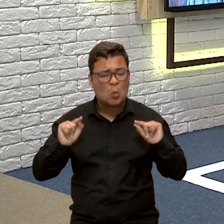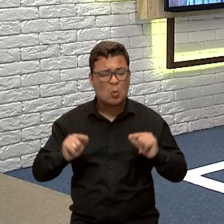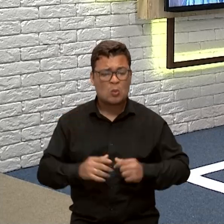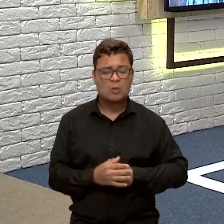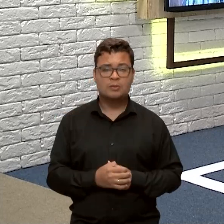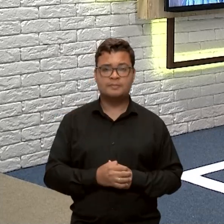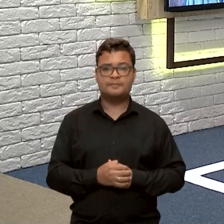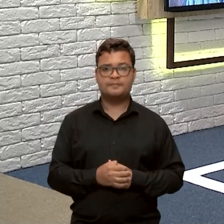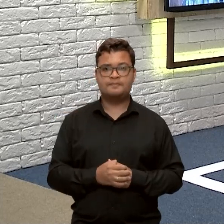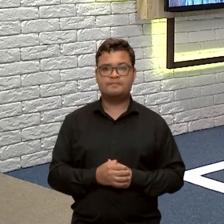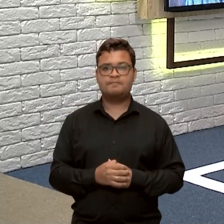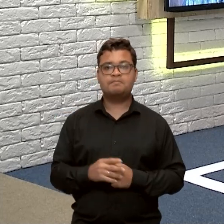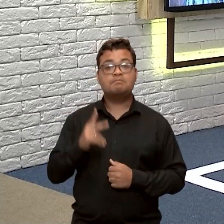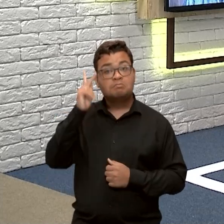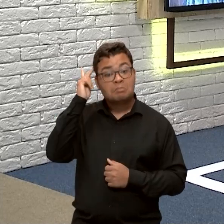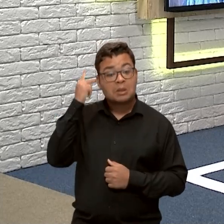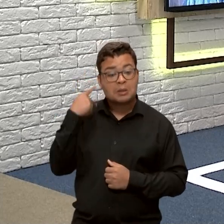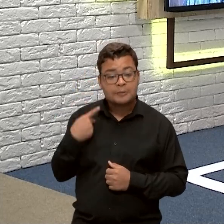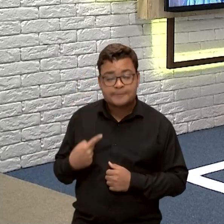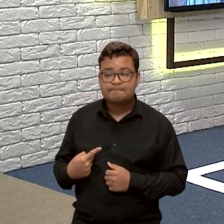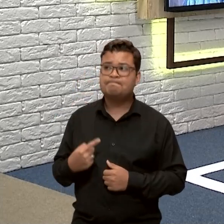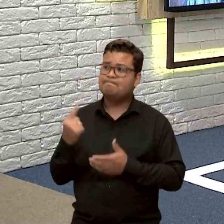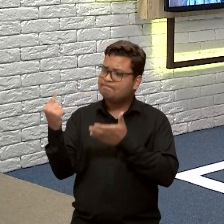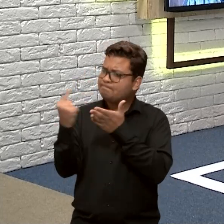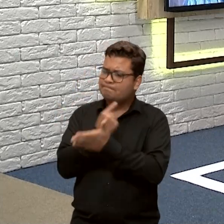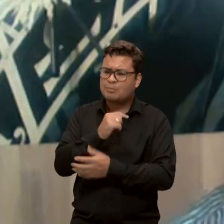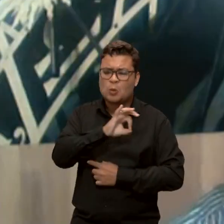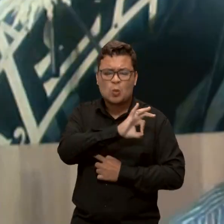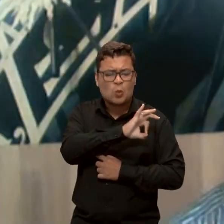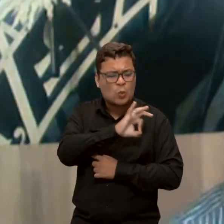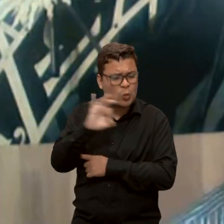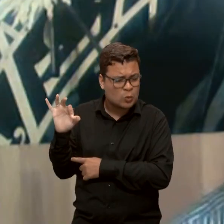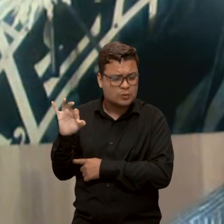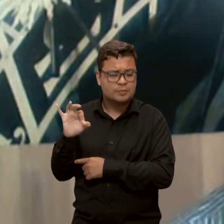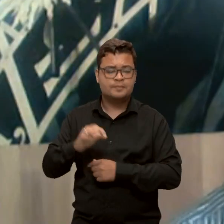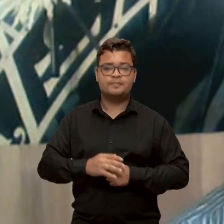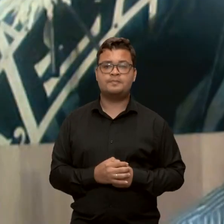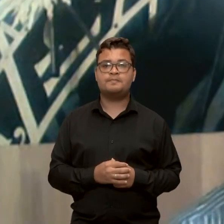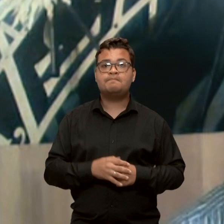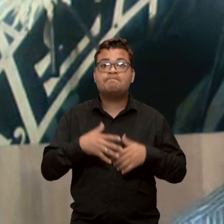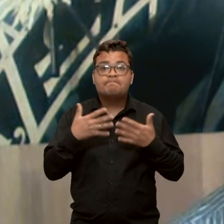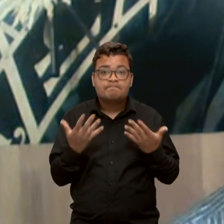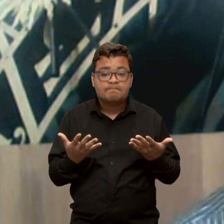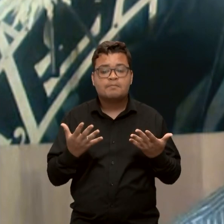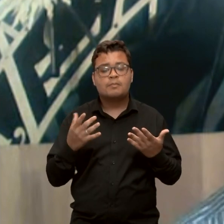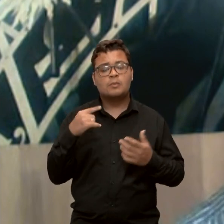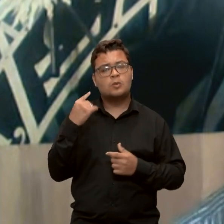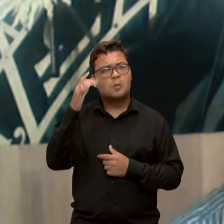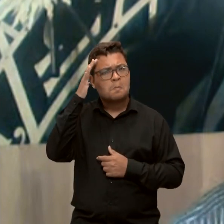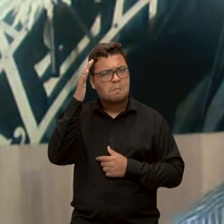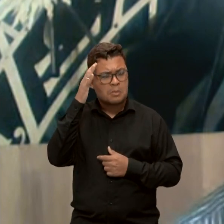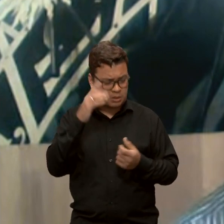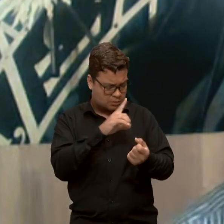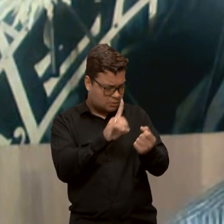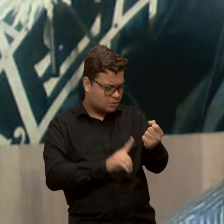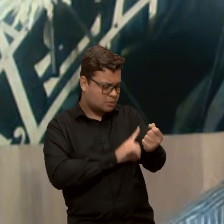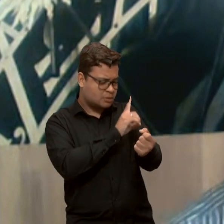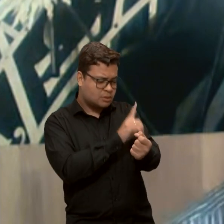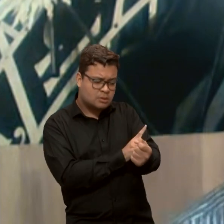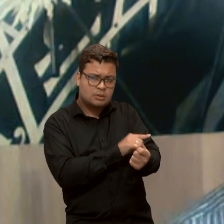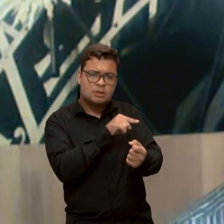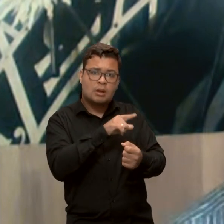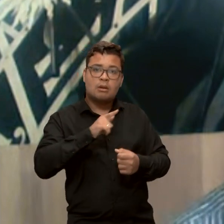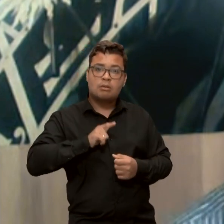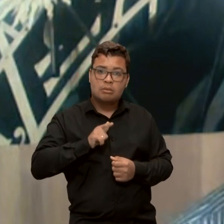casos? Segundo informações, entre os últimos 5 anos, 2022 é o ano com o maior número de casos. O que pode estar